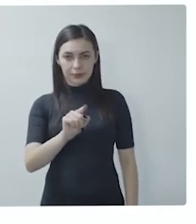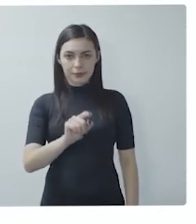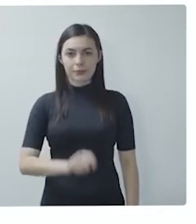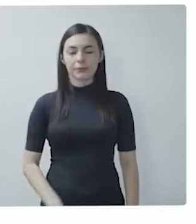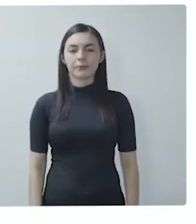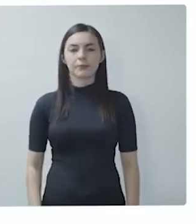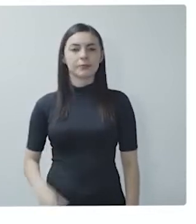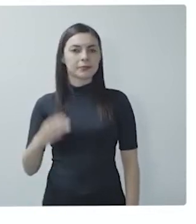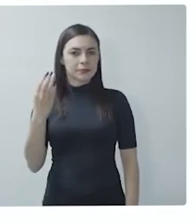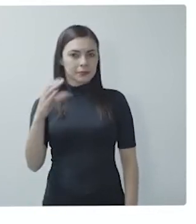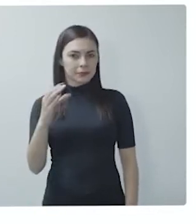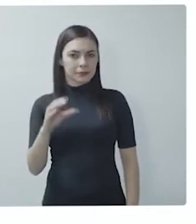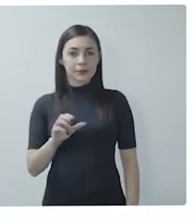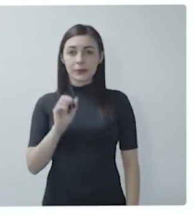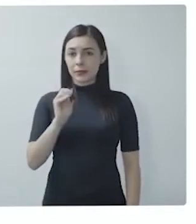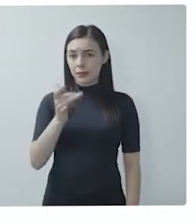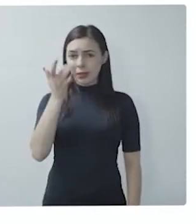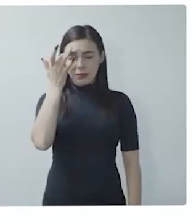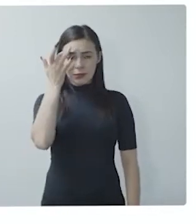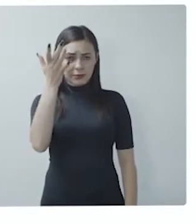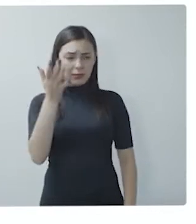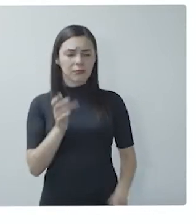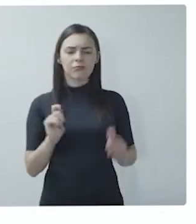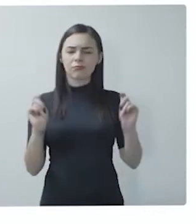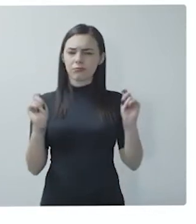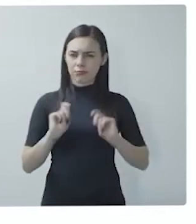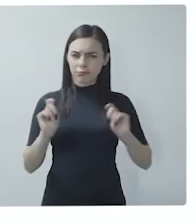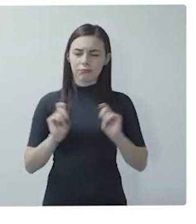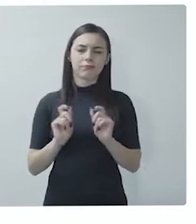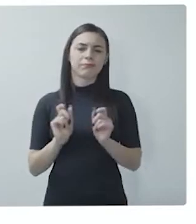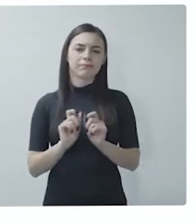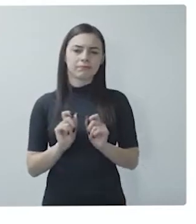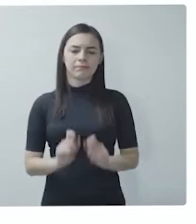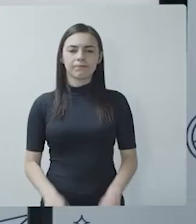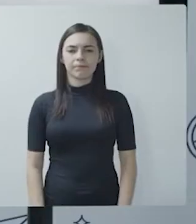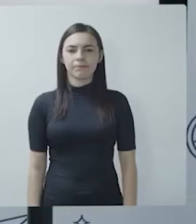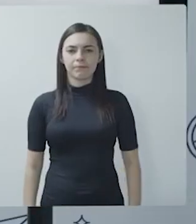cedilha. Se ficar mais fácil assim para vocês, também podem fazer, ok? E